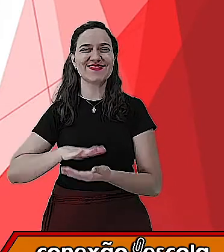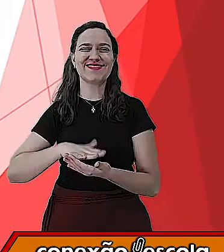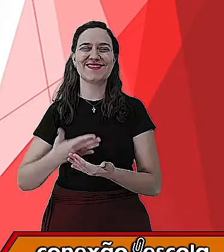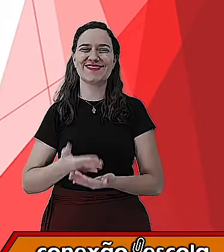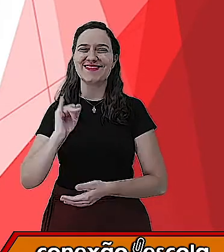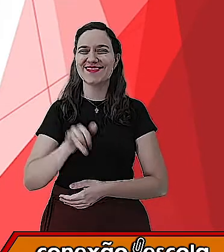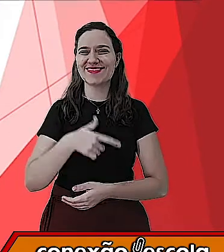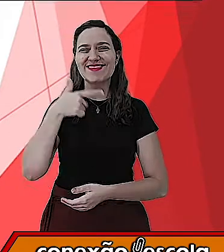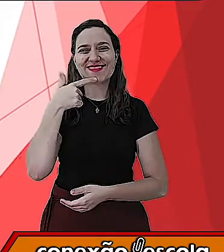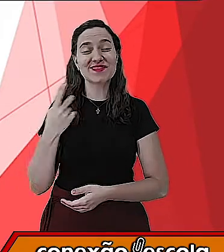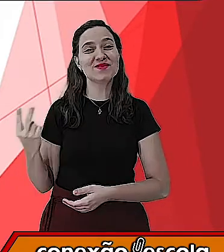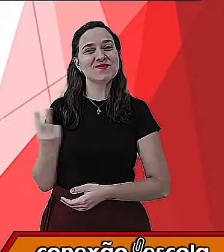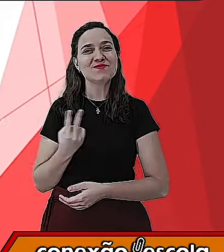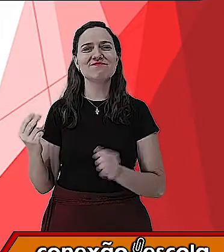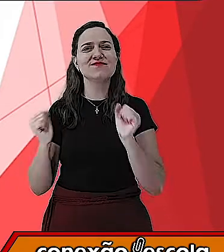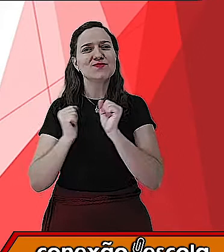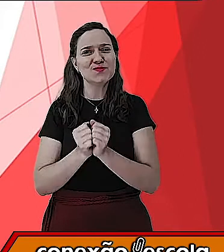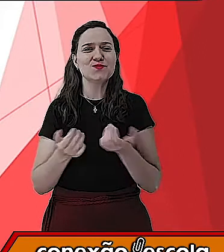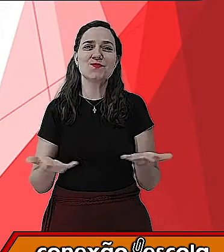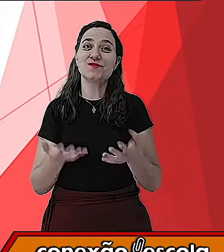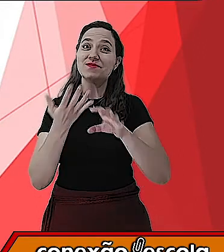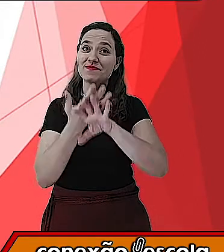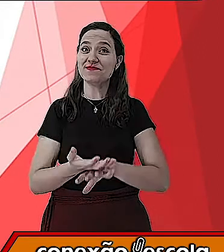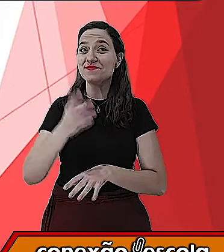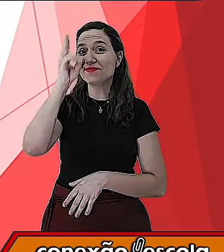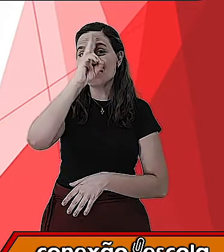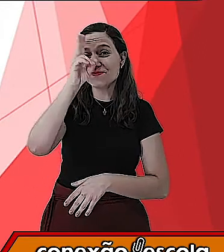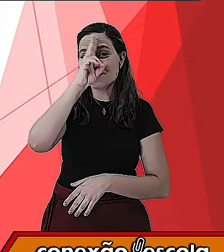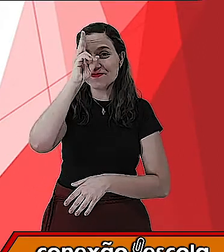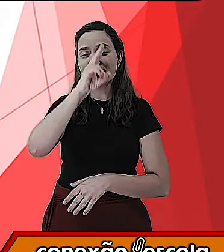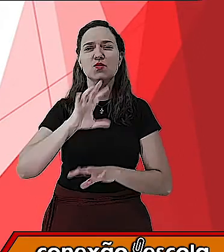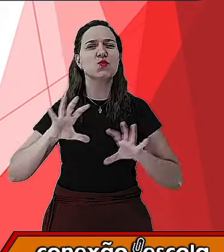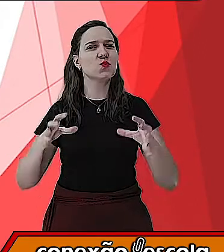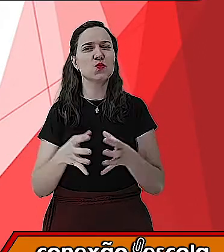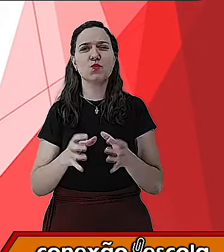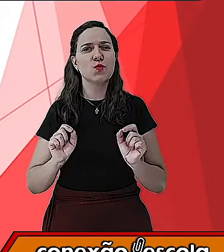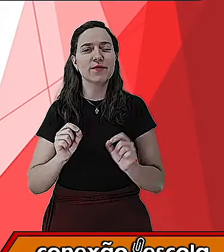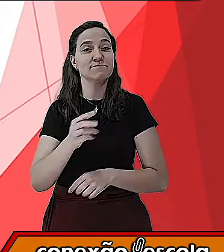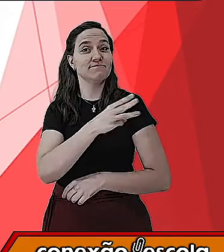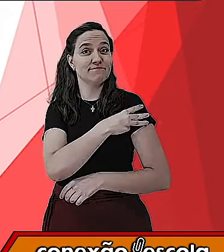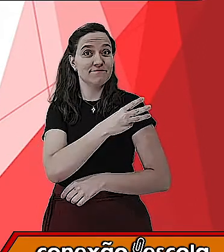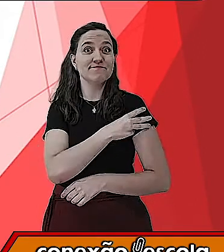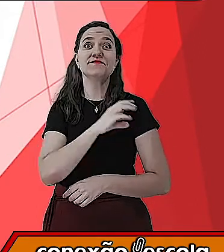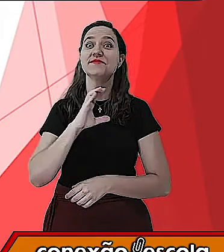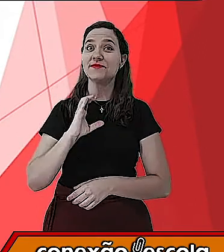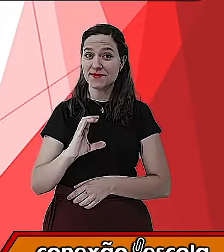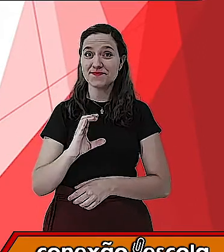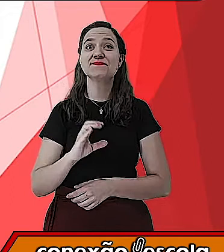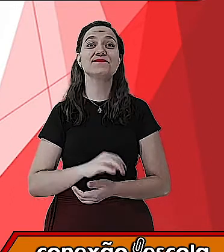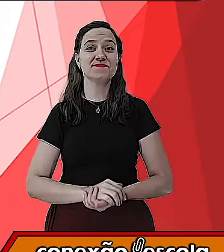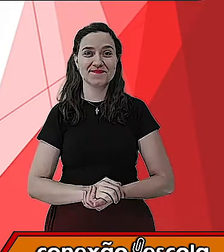Jaqueline. Estaremos juntas nessa aula de história para as turmas do terceiro ano, agrupamento